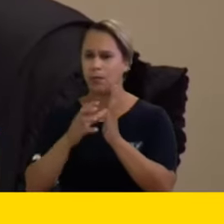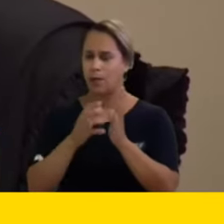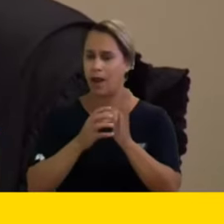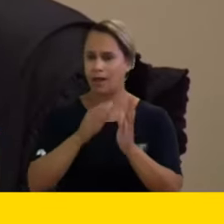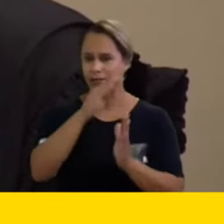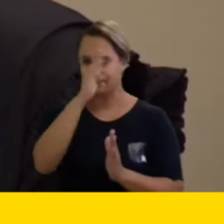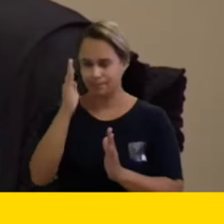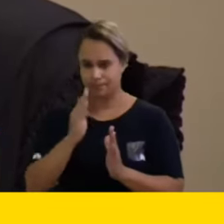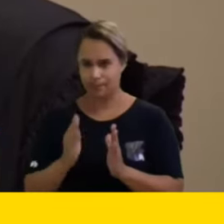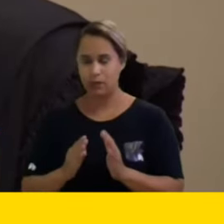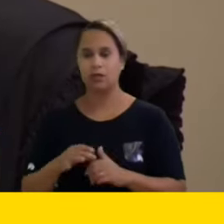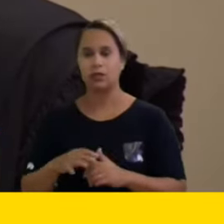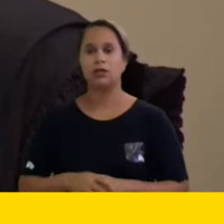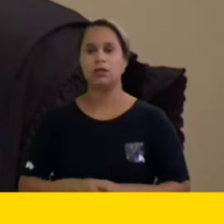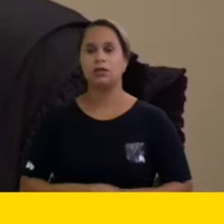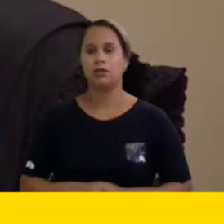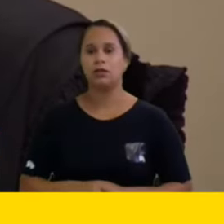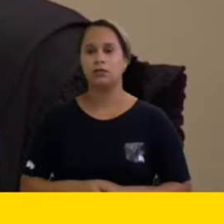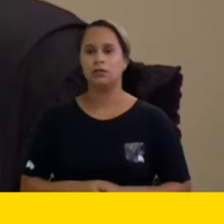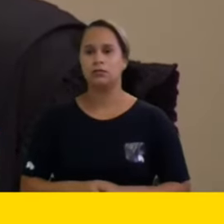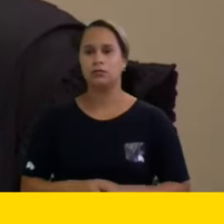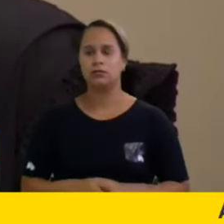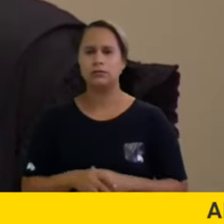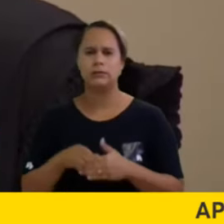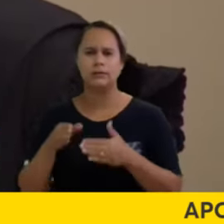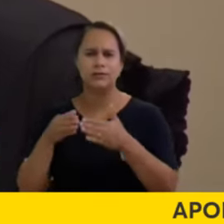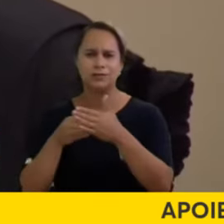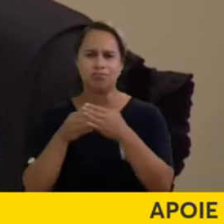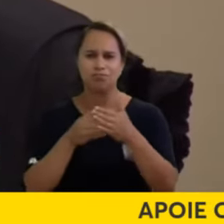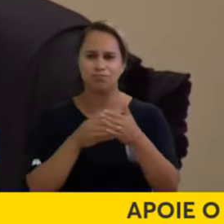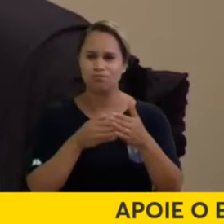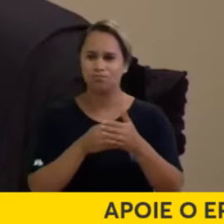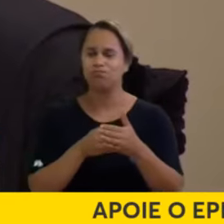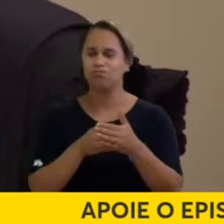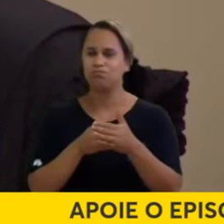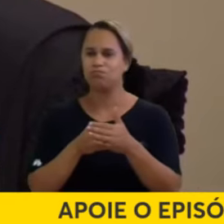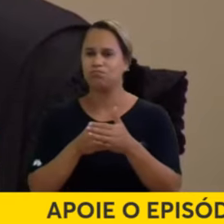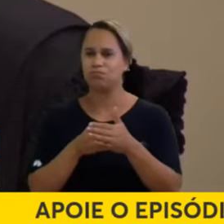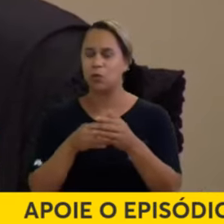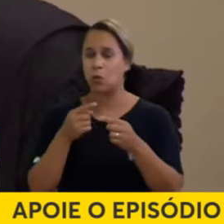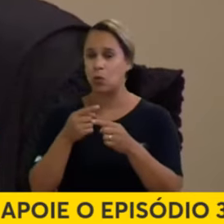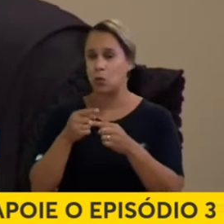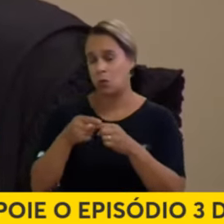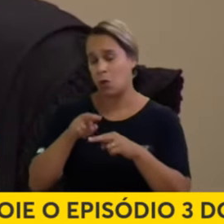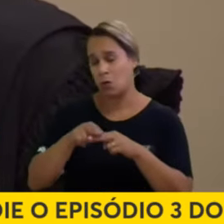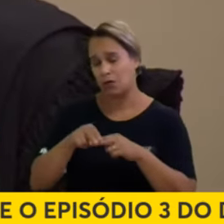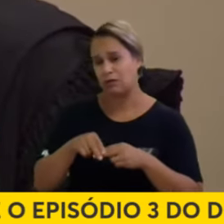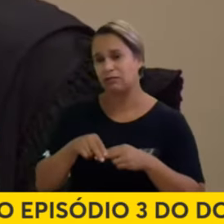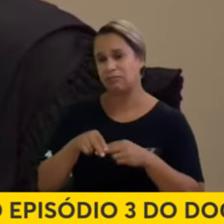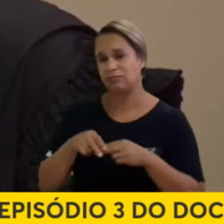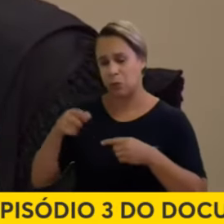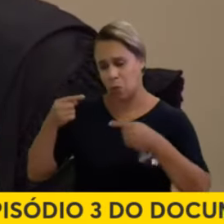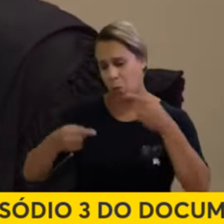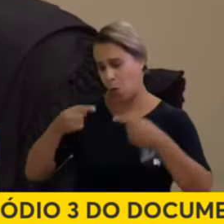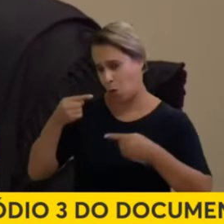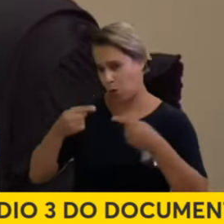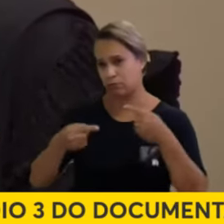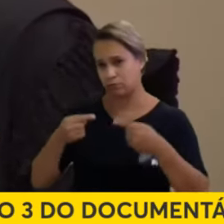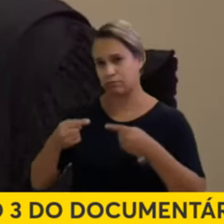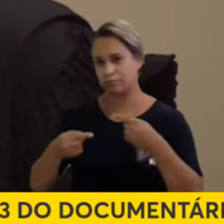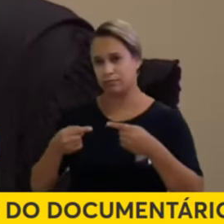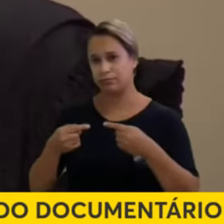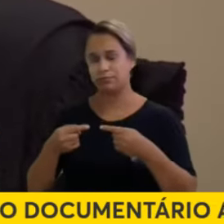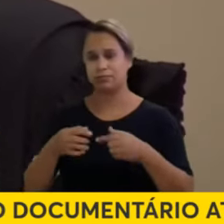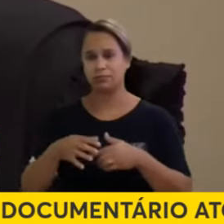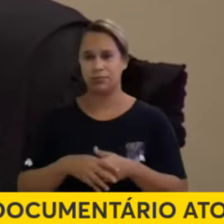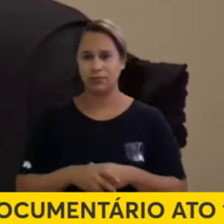inviabilizada candidatura presidencial por motivos típicos do jogo político houve a mudança para o estado de São Paulo na qual se visava ao que